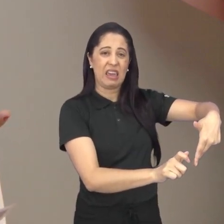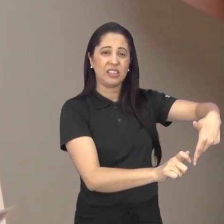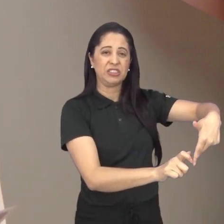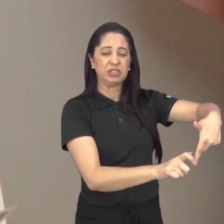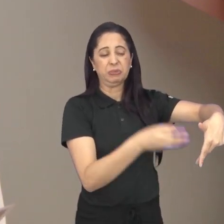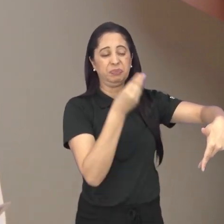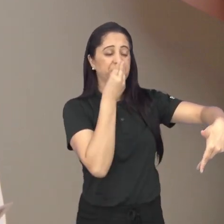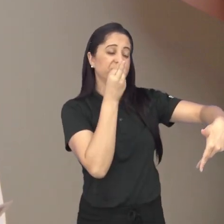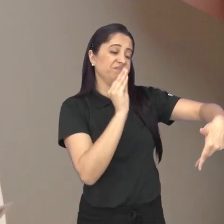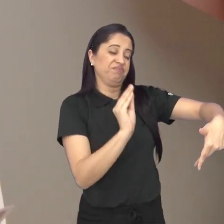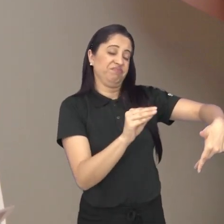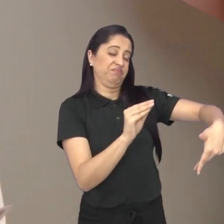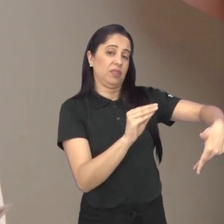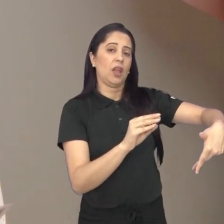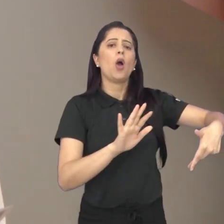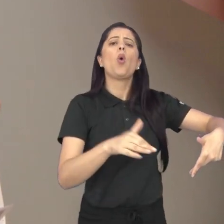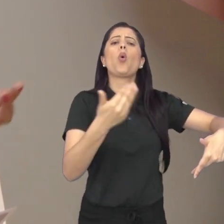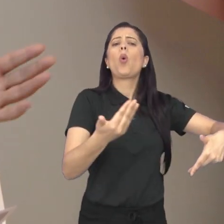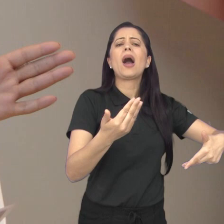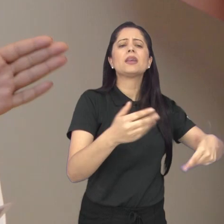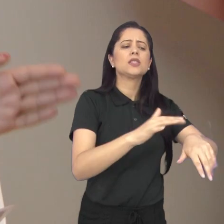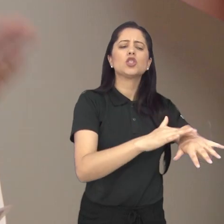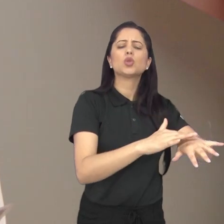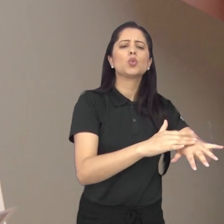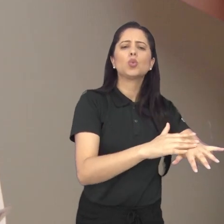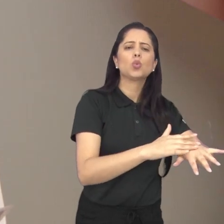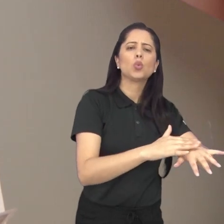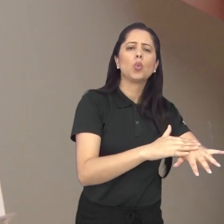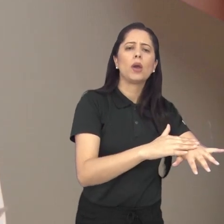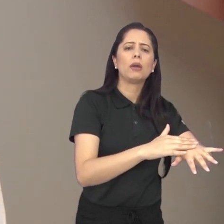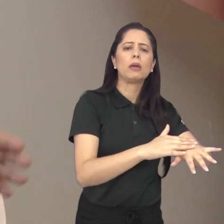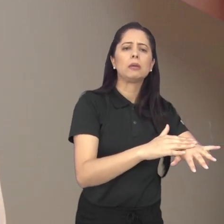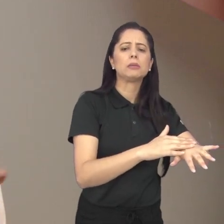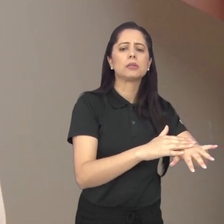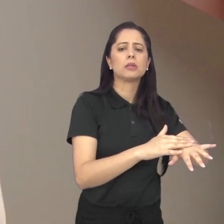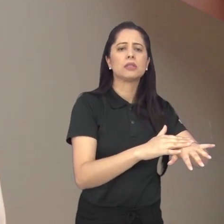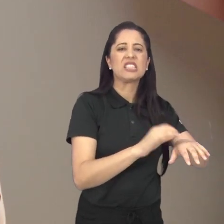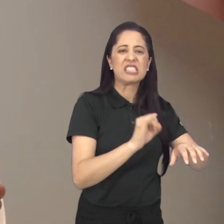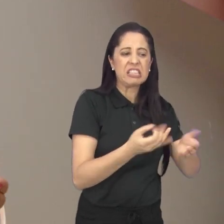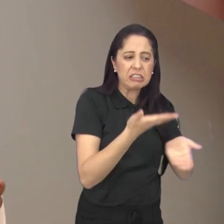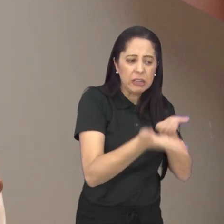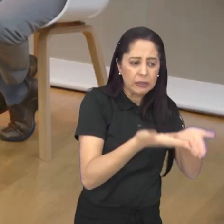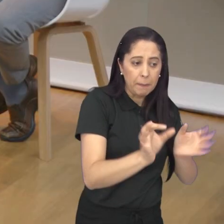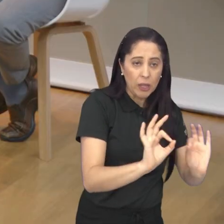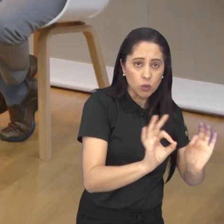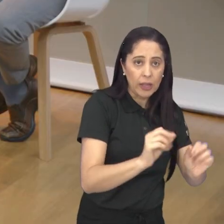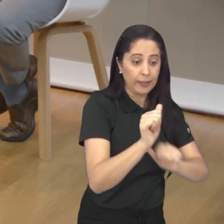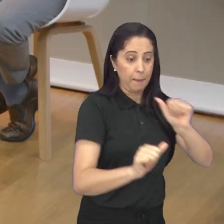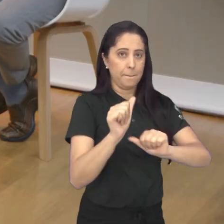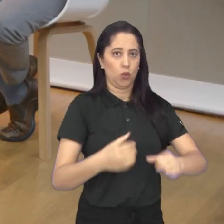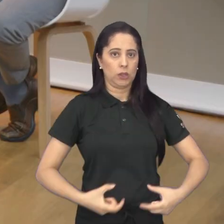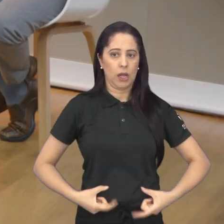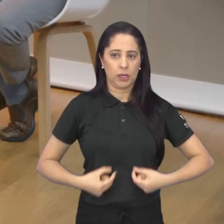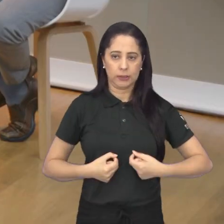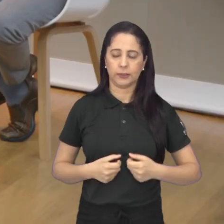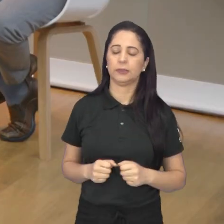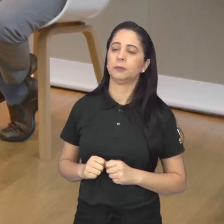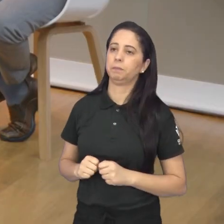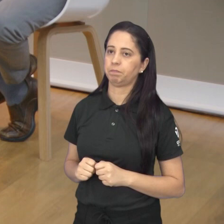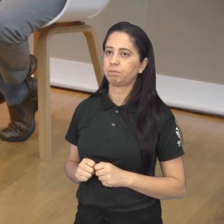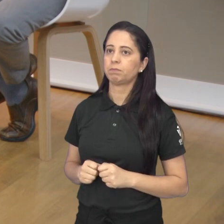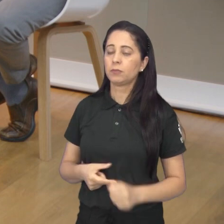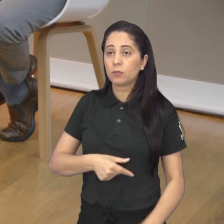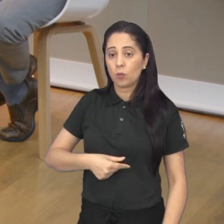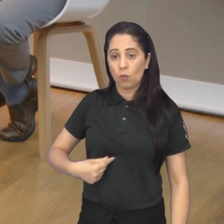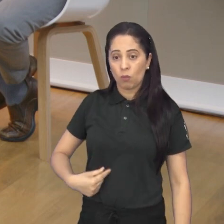câncer. Quais são as doenças que são comuns, mas que, se não tratadas, podem progredir para um câncer? Então, o câncer de intestino, ele tem